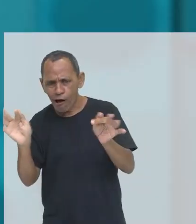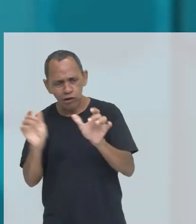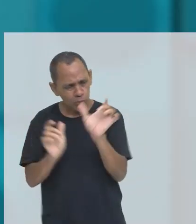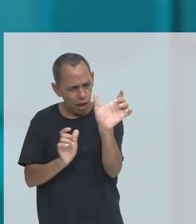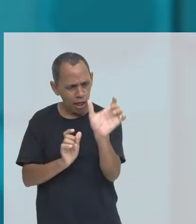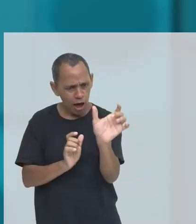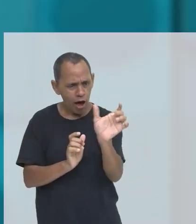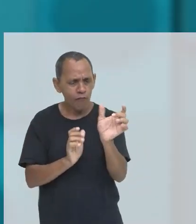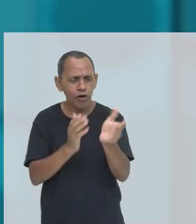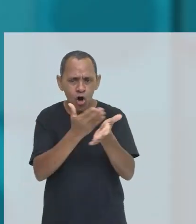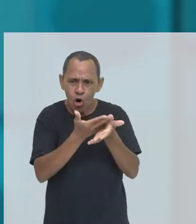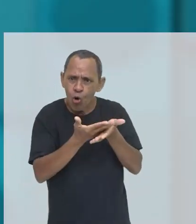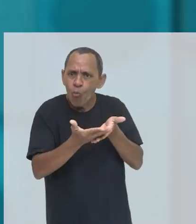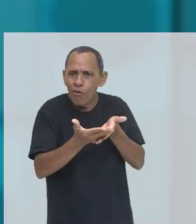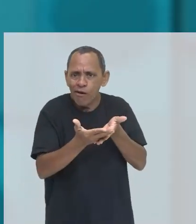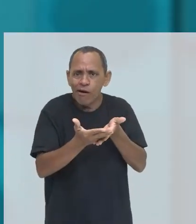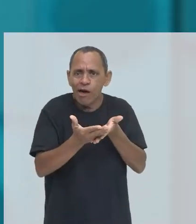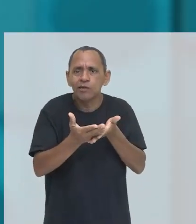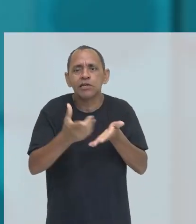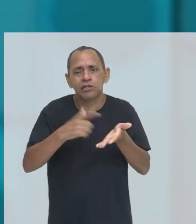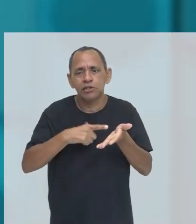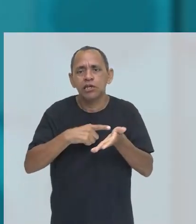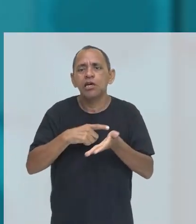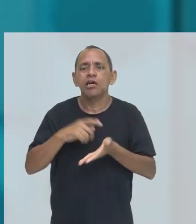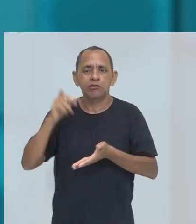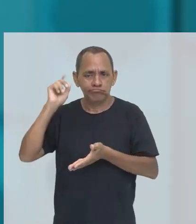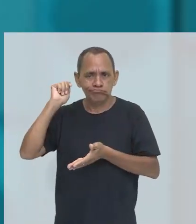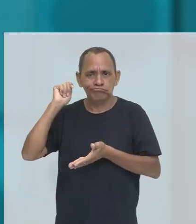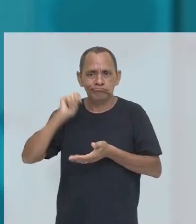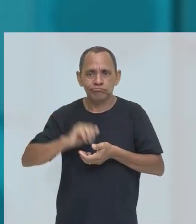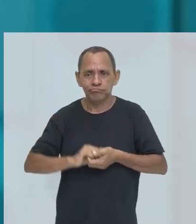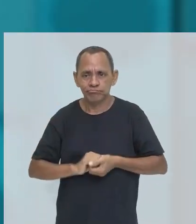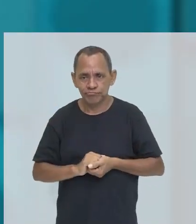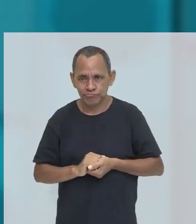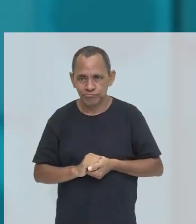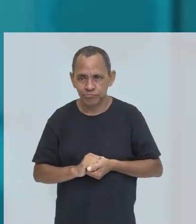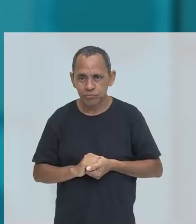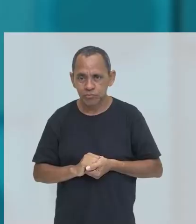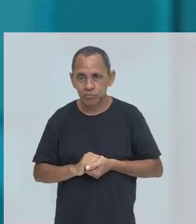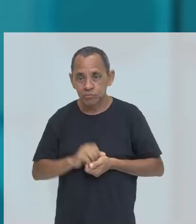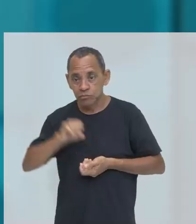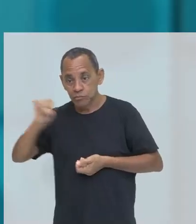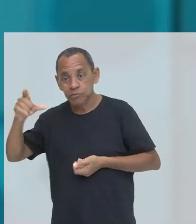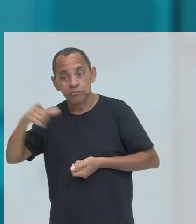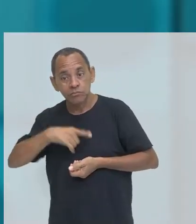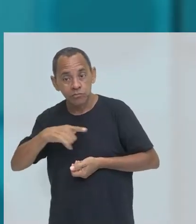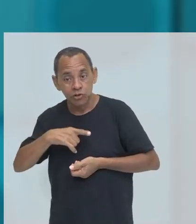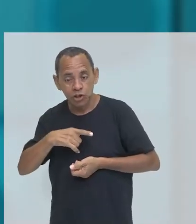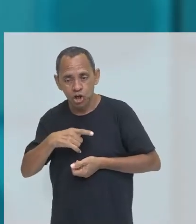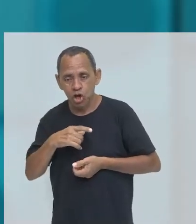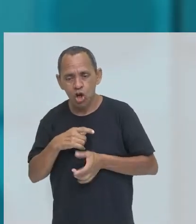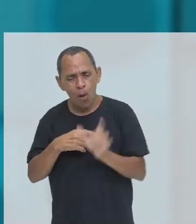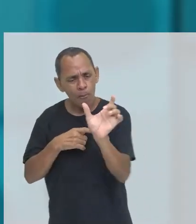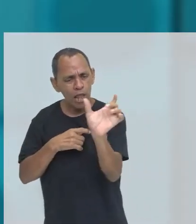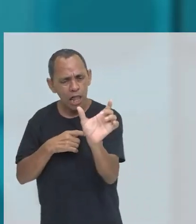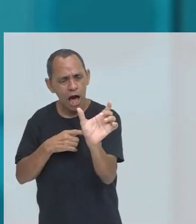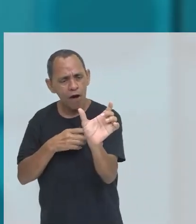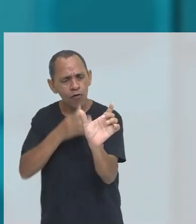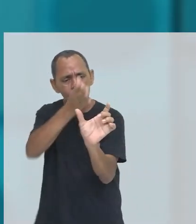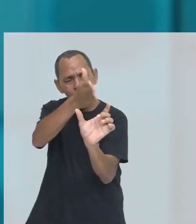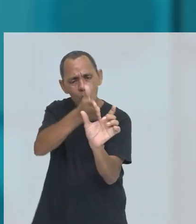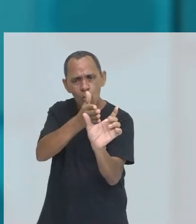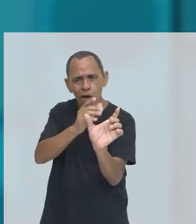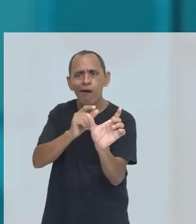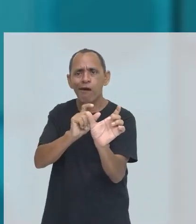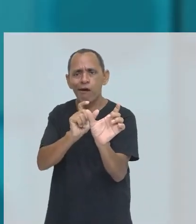som, certo? No entanto, todas as situações onde o H está no meio da palavra, ele não tem som. Ele vai se juntar